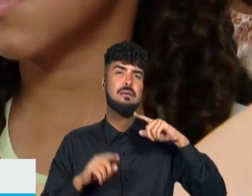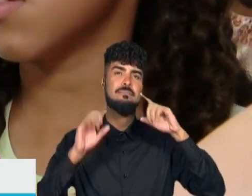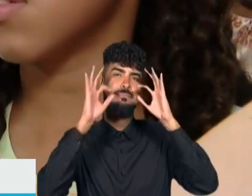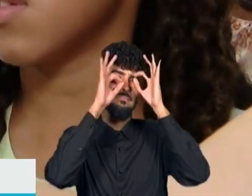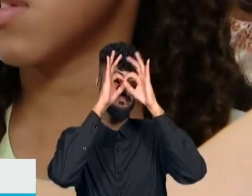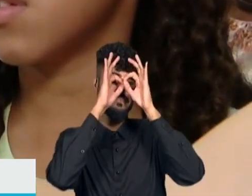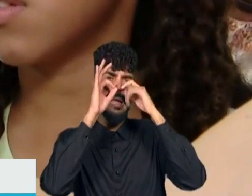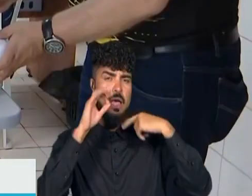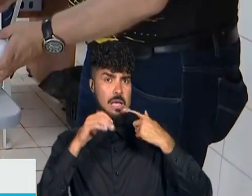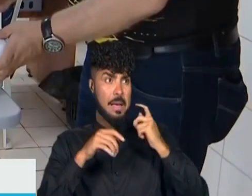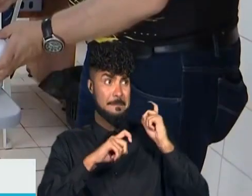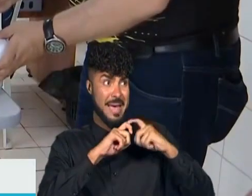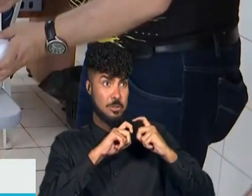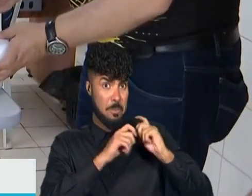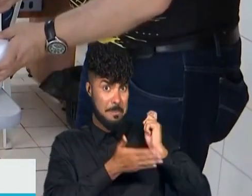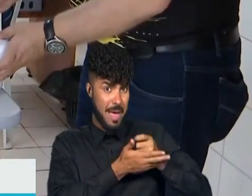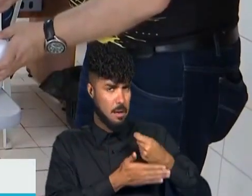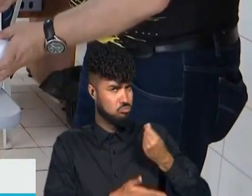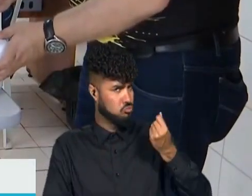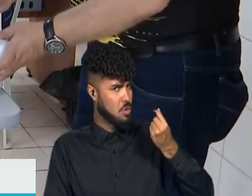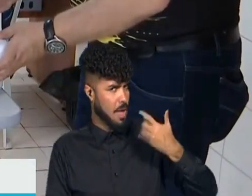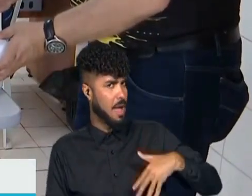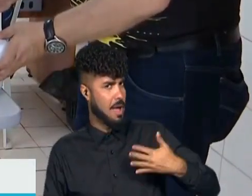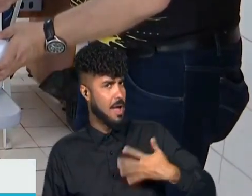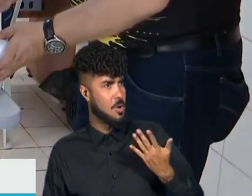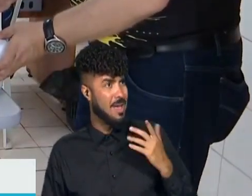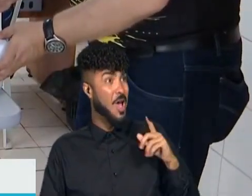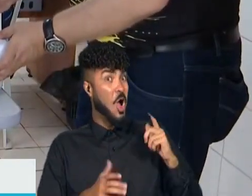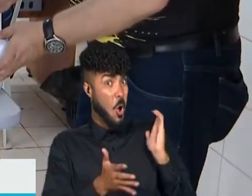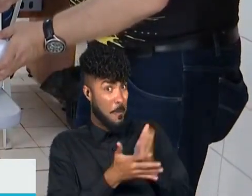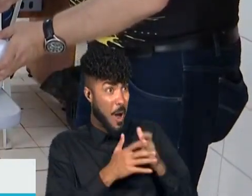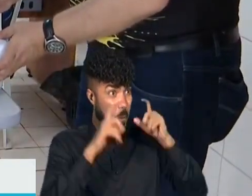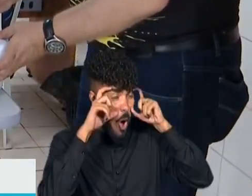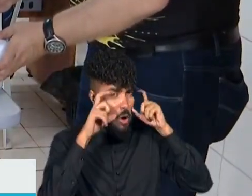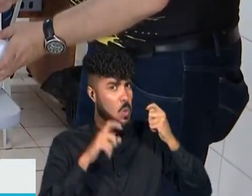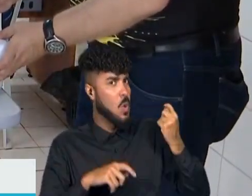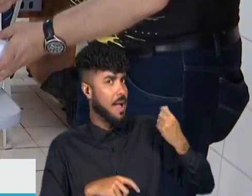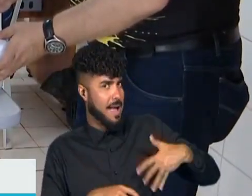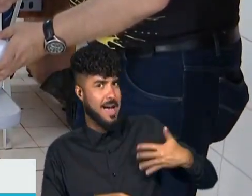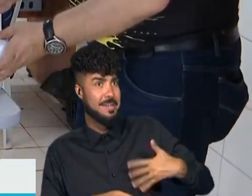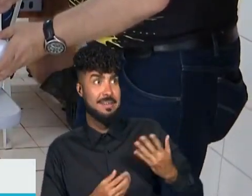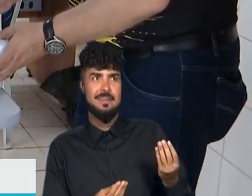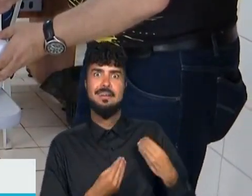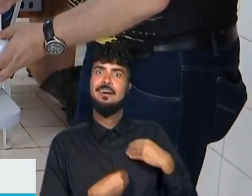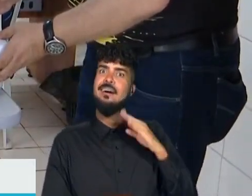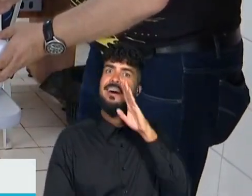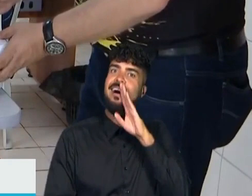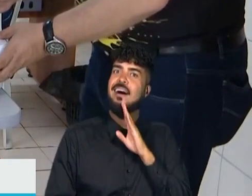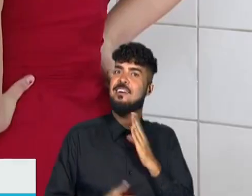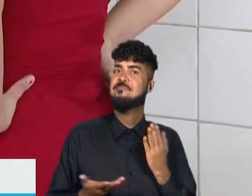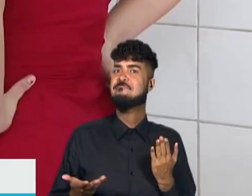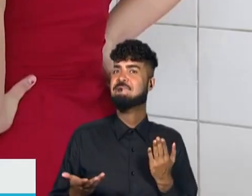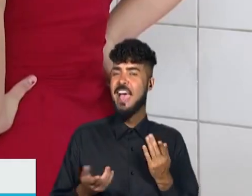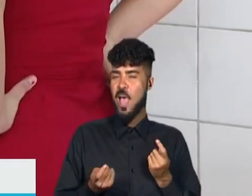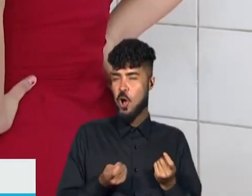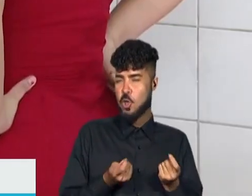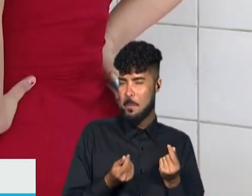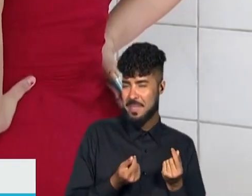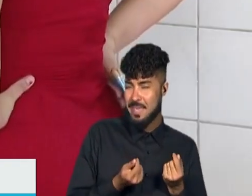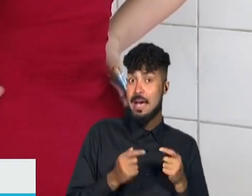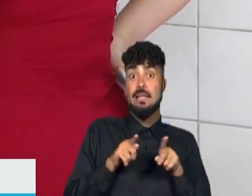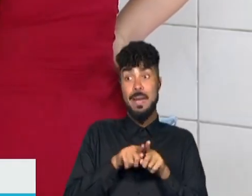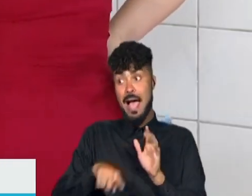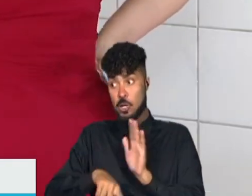oftalmológica é muito cara, né? Mais do que economia, o projeto colabora com o desenvolvimento de crianças